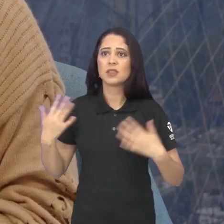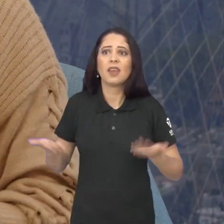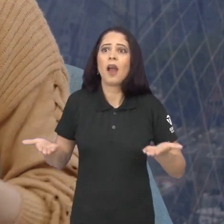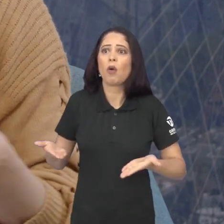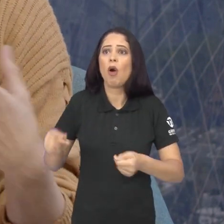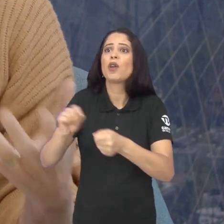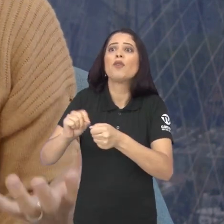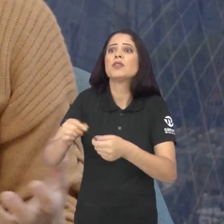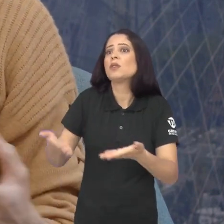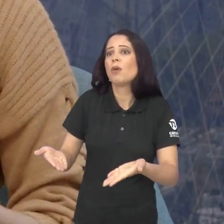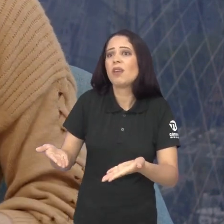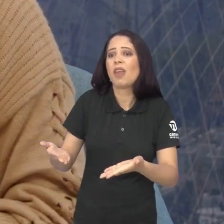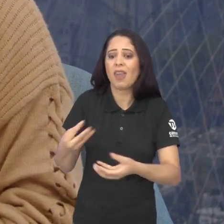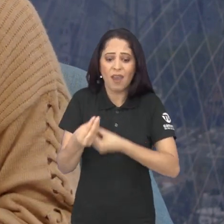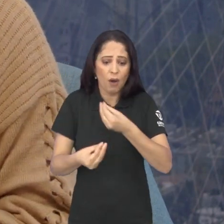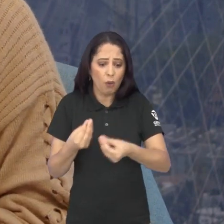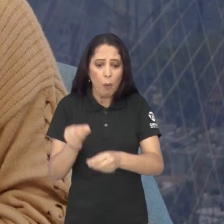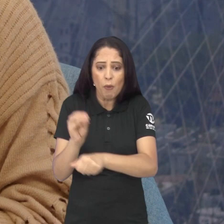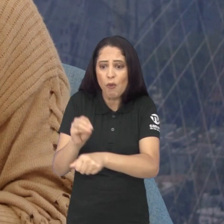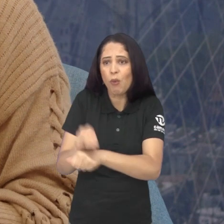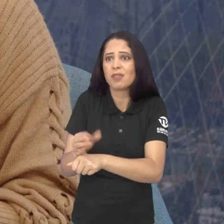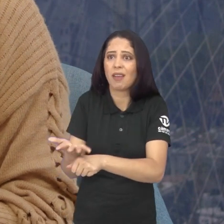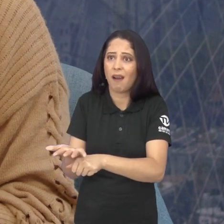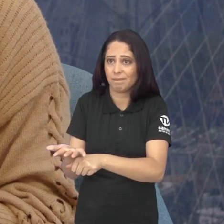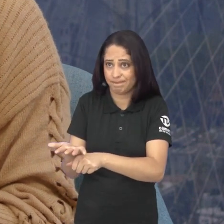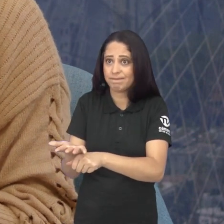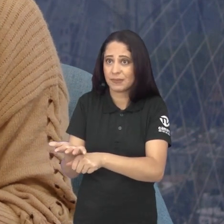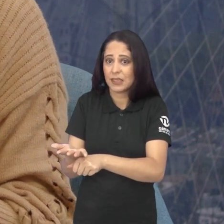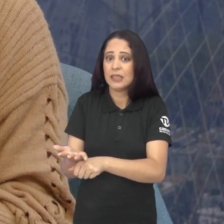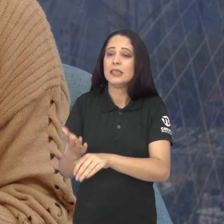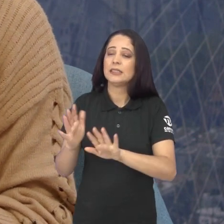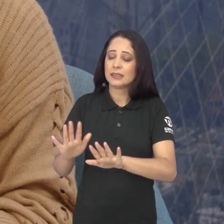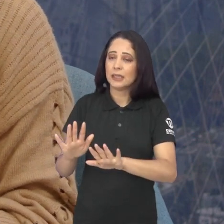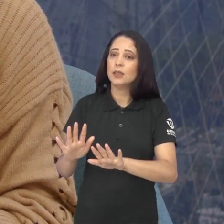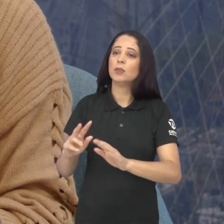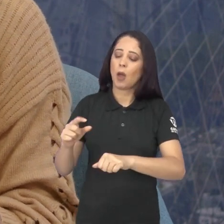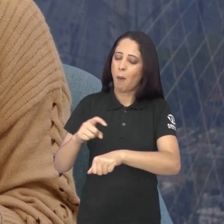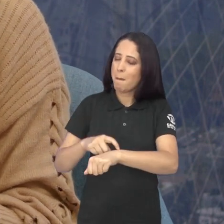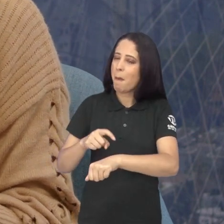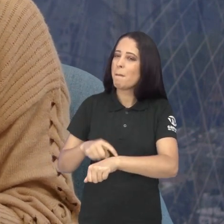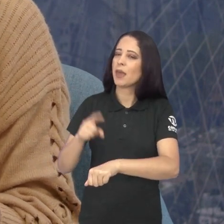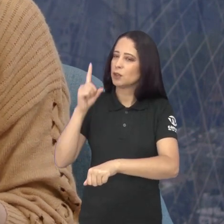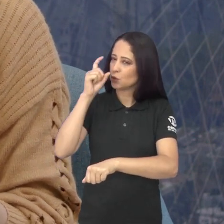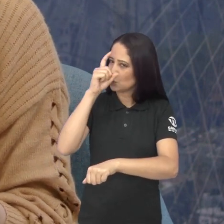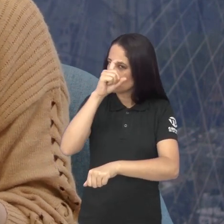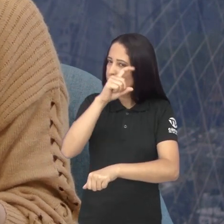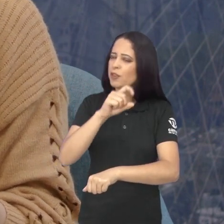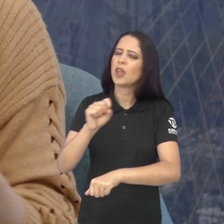sei mais, o que que eu vou fazer, como isso funciona. E já é um momento naturalmente,